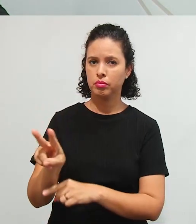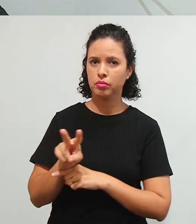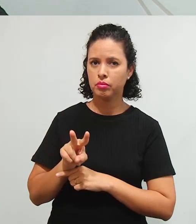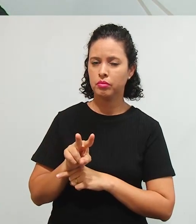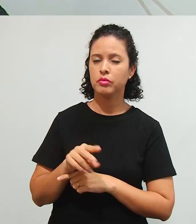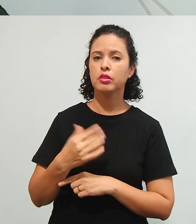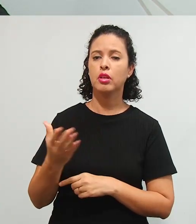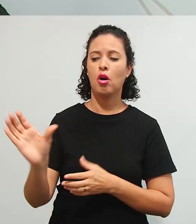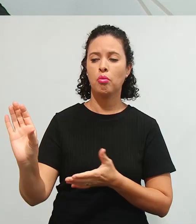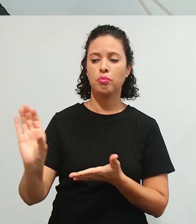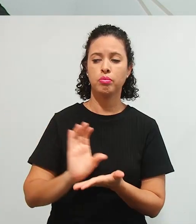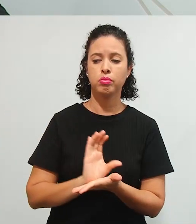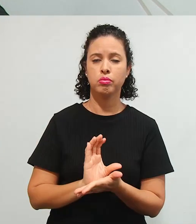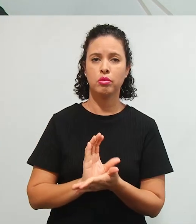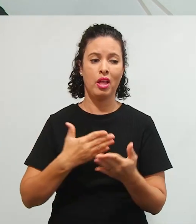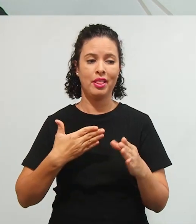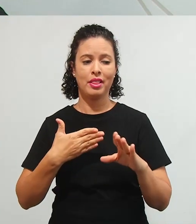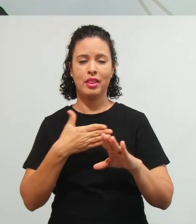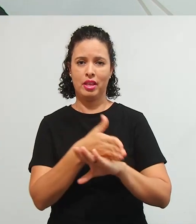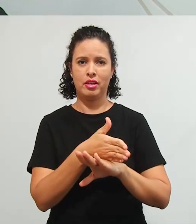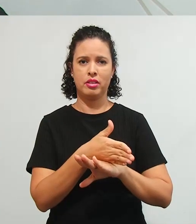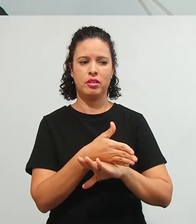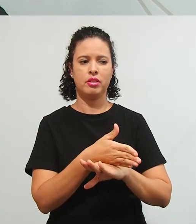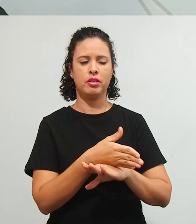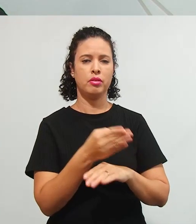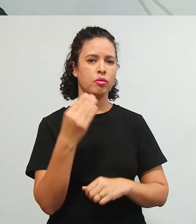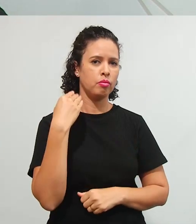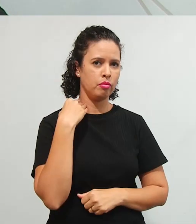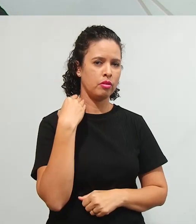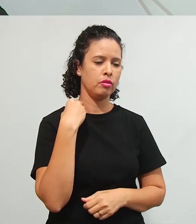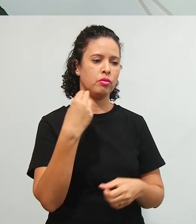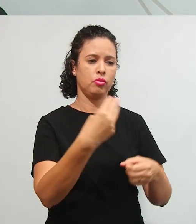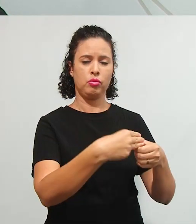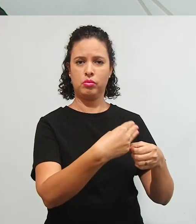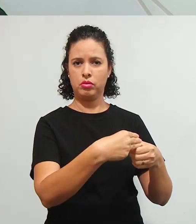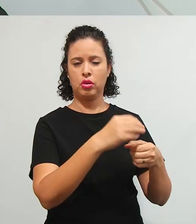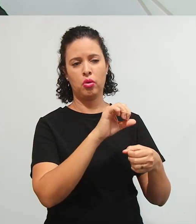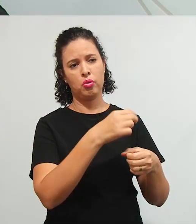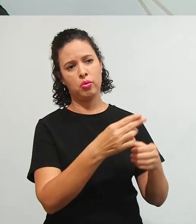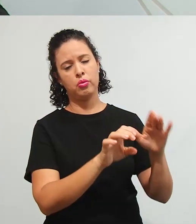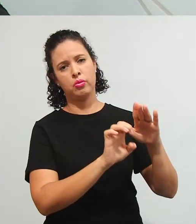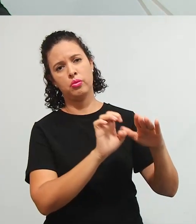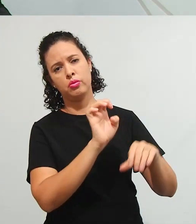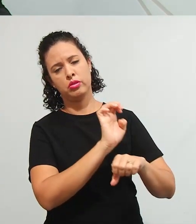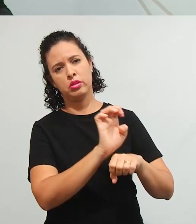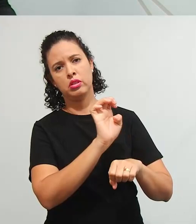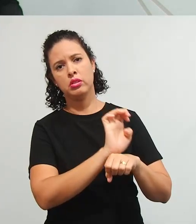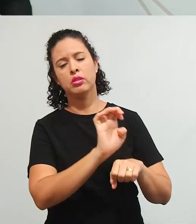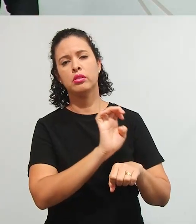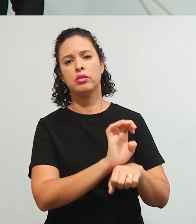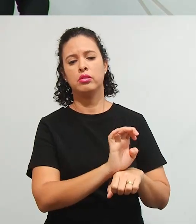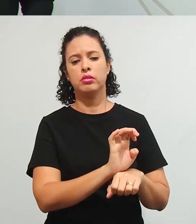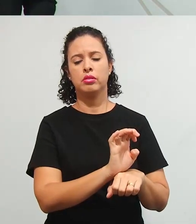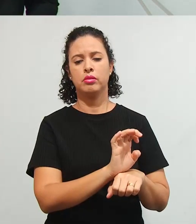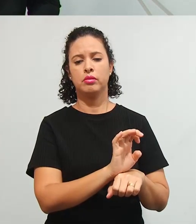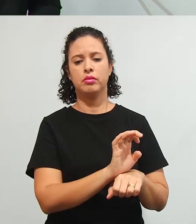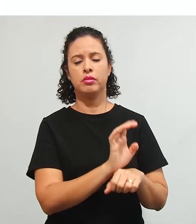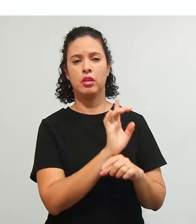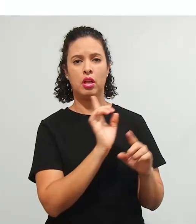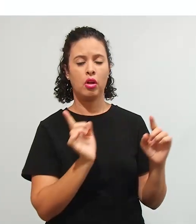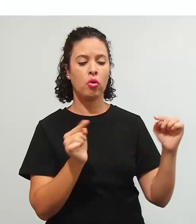essa receita ingressa nos cofres do município ou do estado, ela